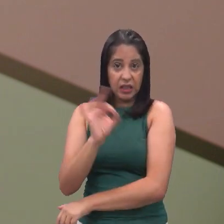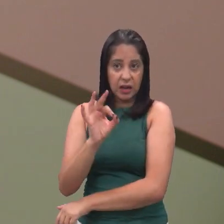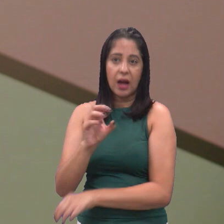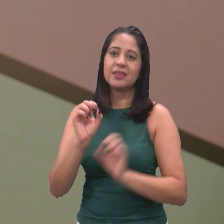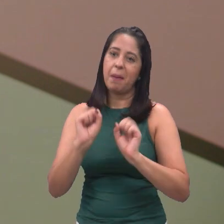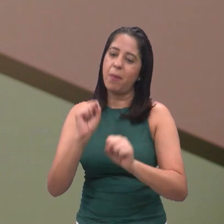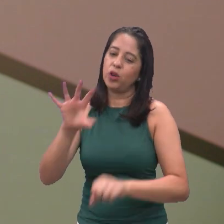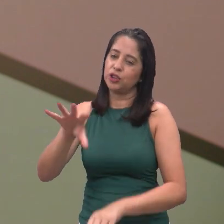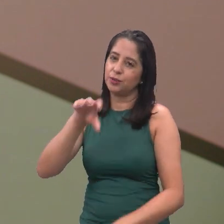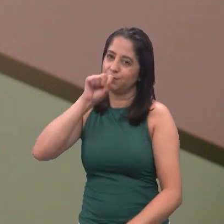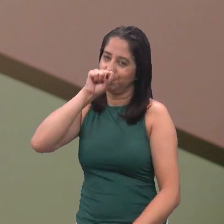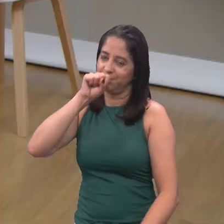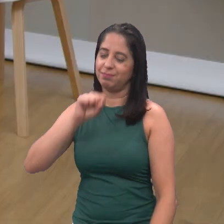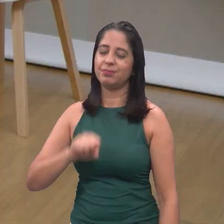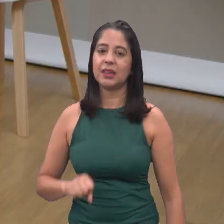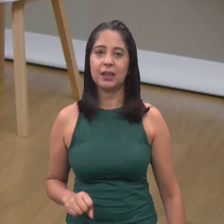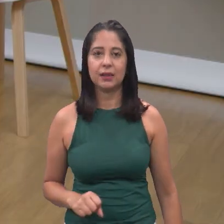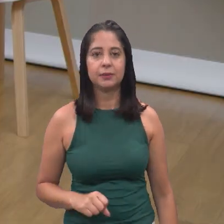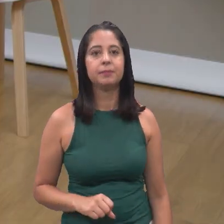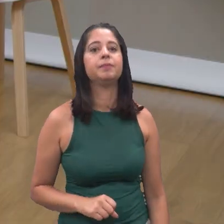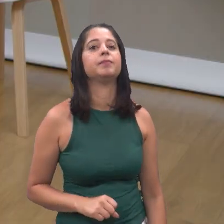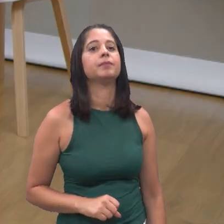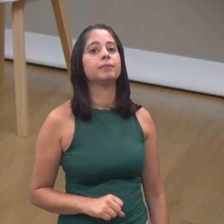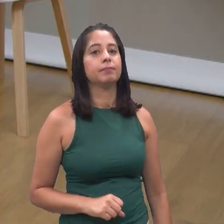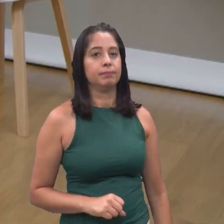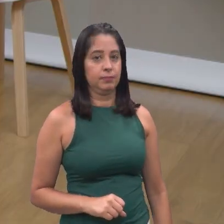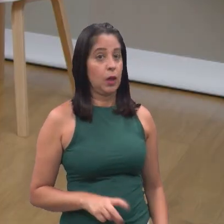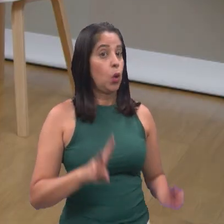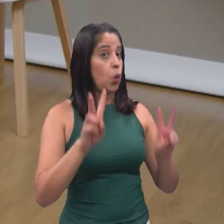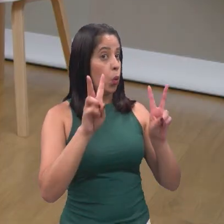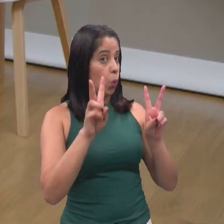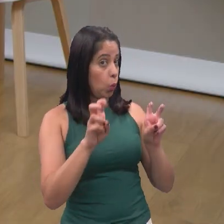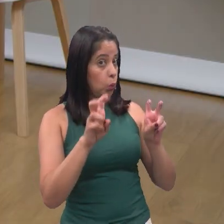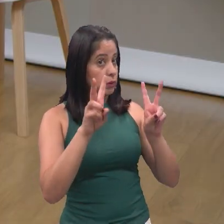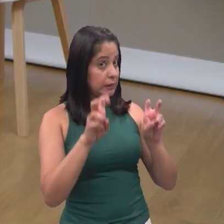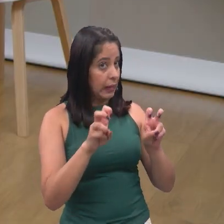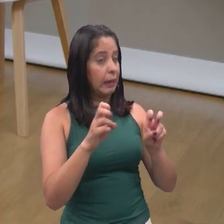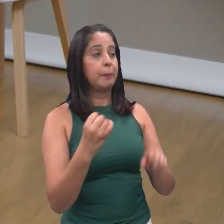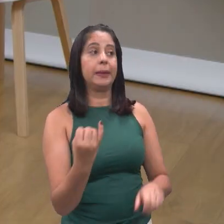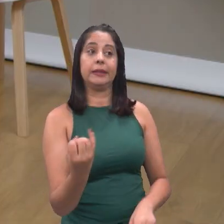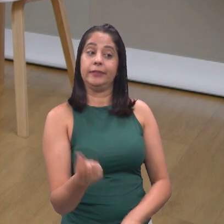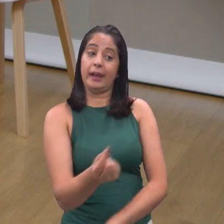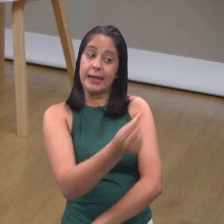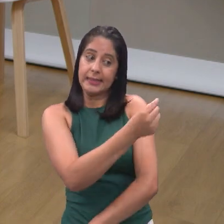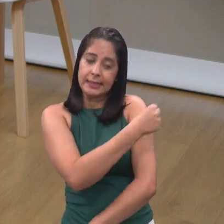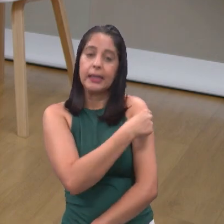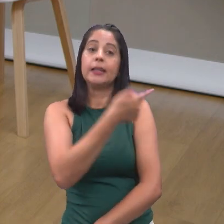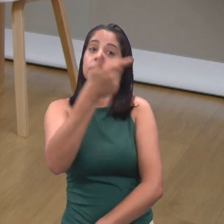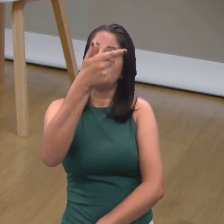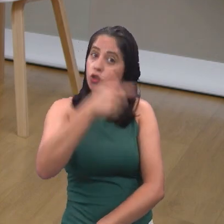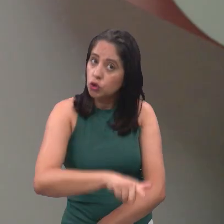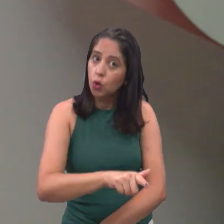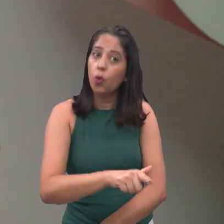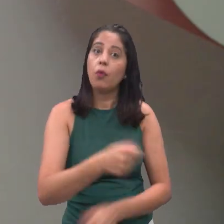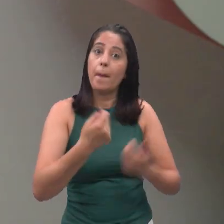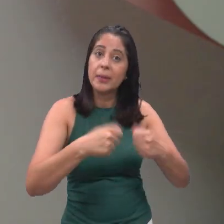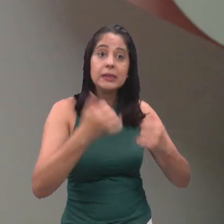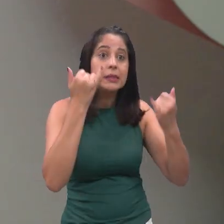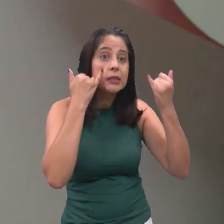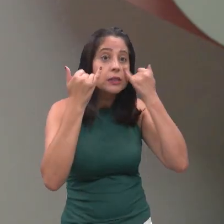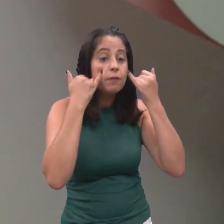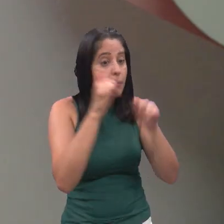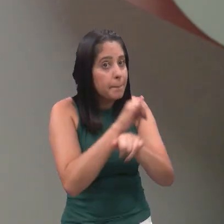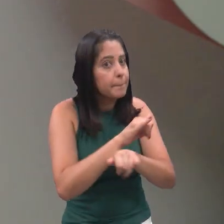muito grande. Entendi, doutora. E já que a gente está falando também de novo da vacina, é importante reforçar essa informação. Nos